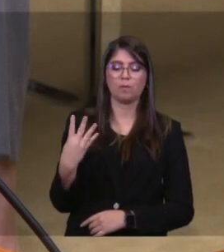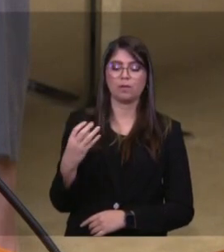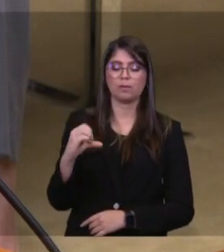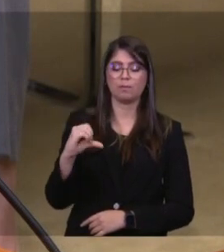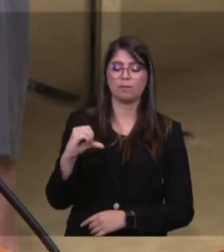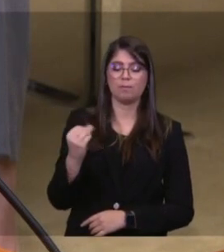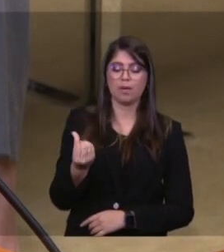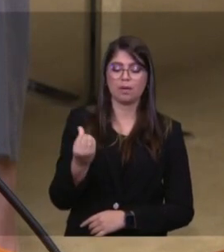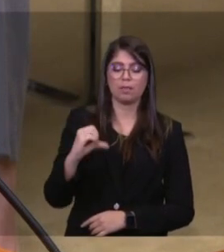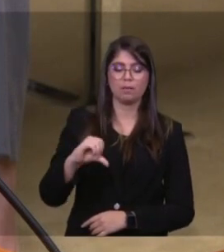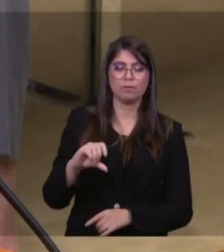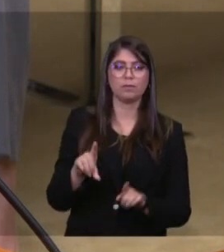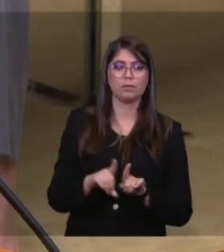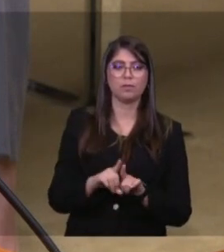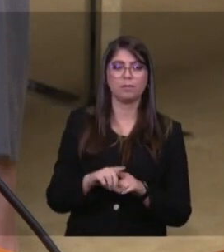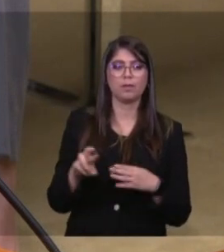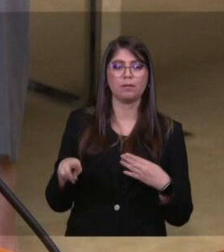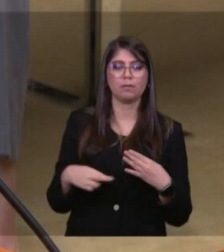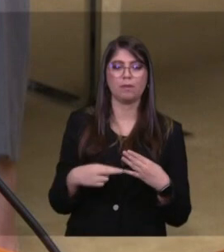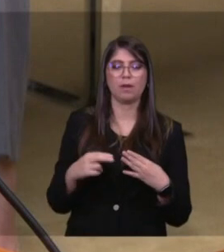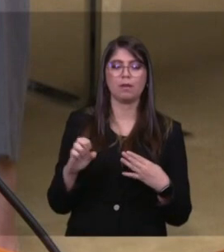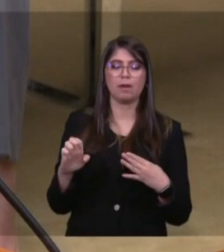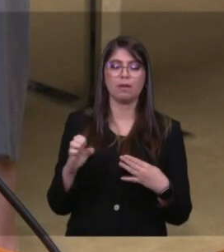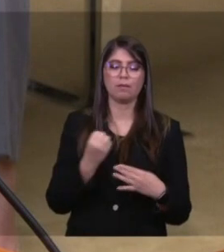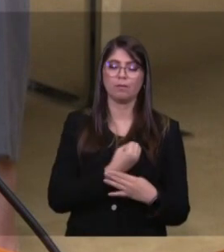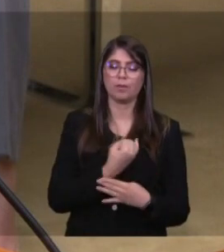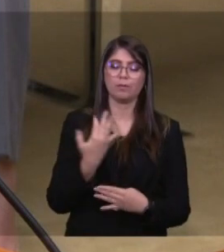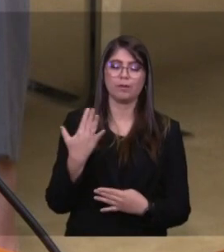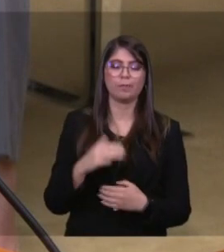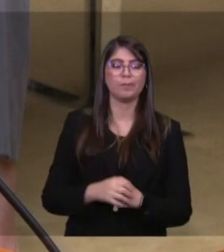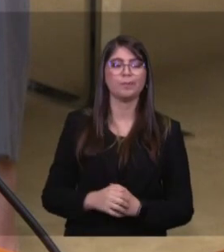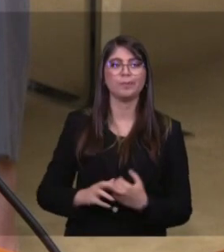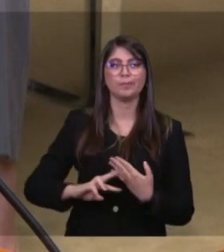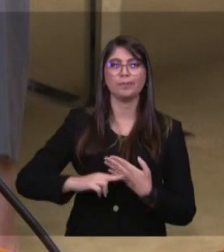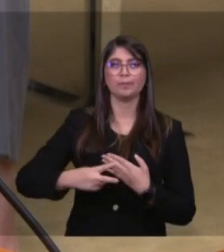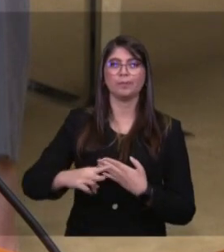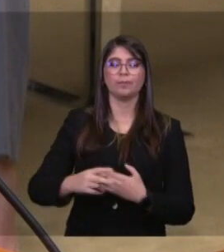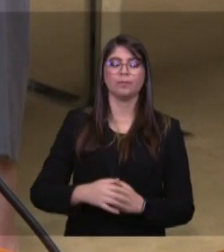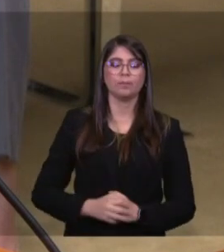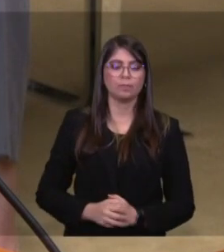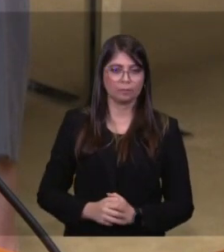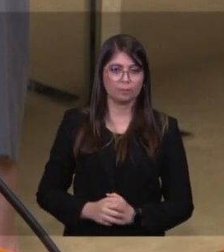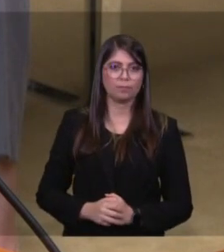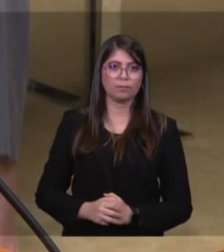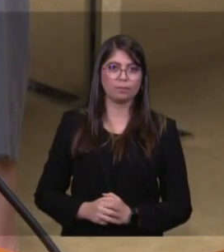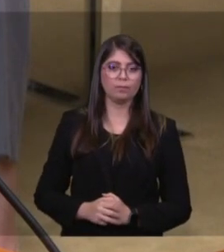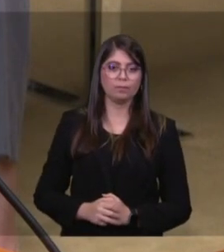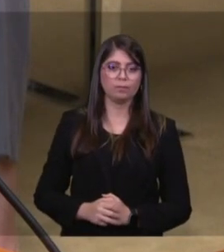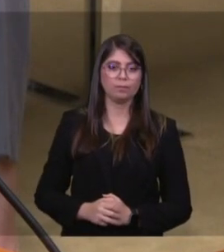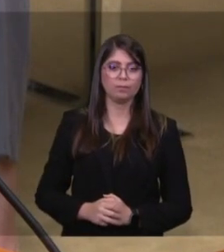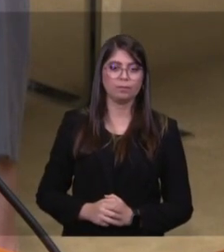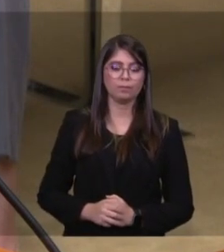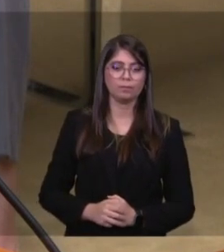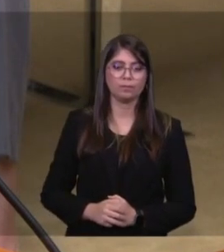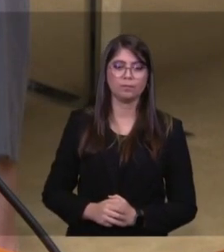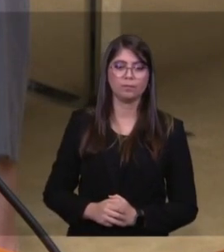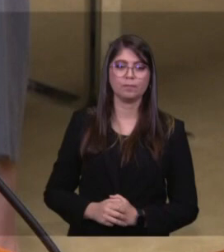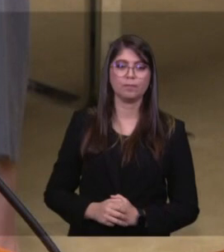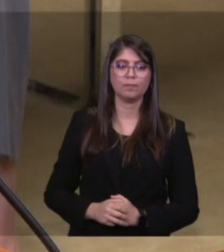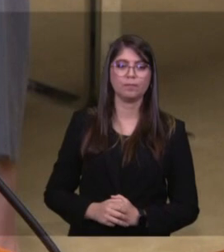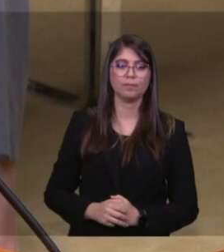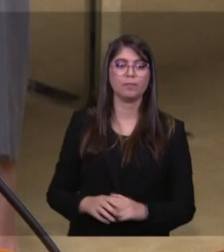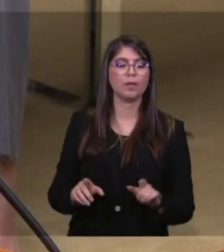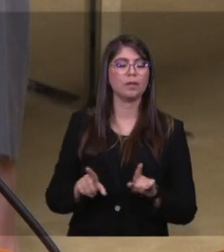5469 e no Recurso Extraordinário 1287-019 passaram a produzir efeito, findado a prorrogação dos efeitos.